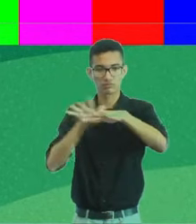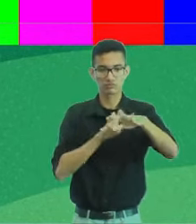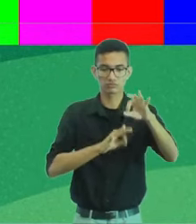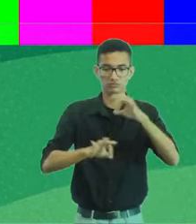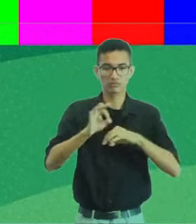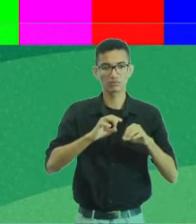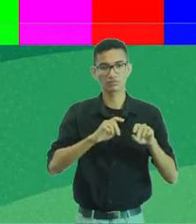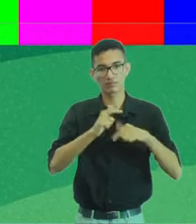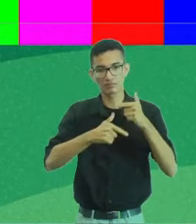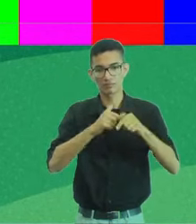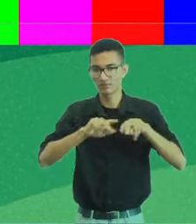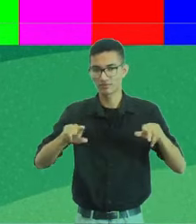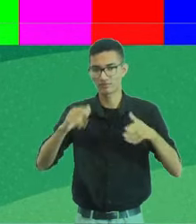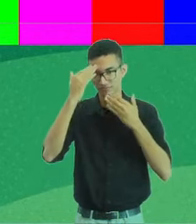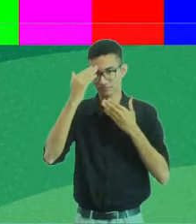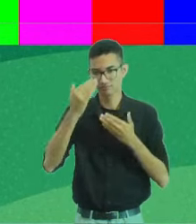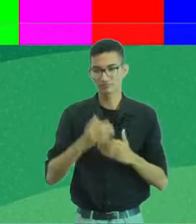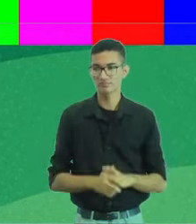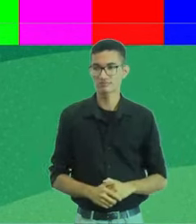esse Impacto gratidão